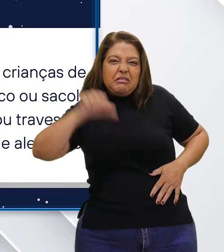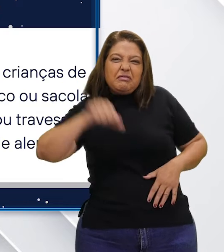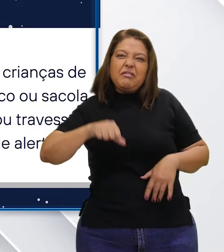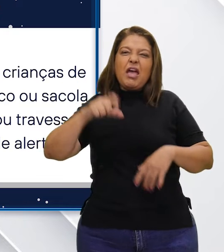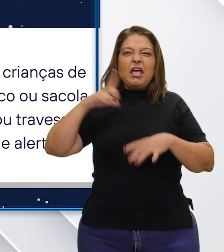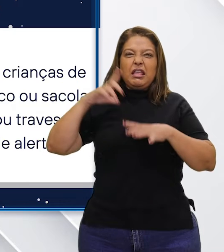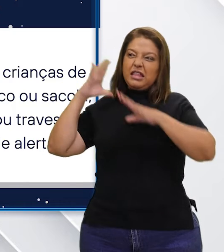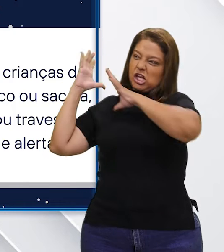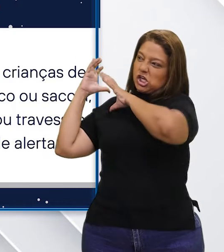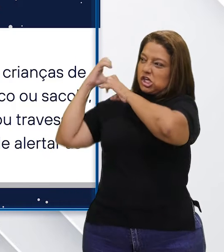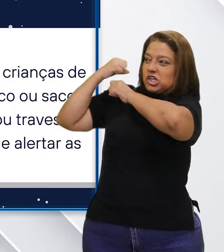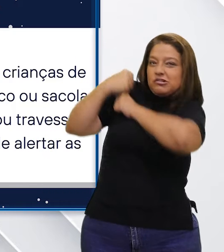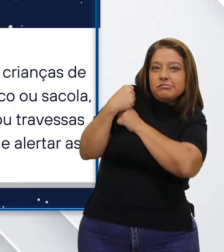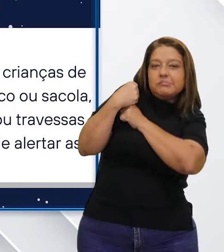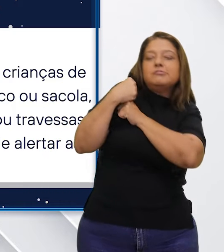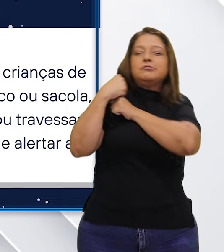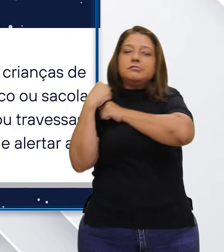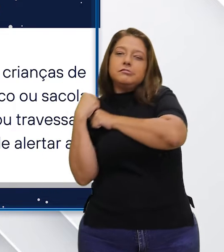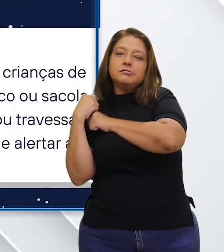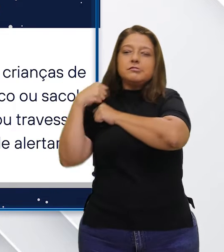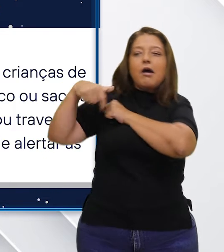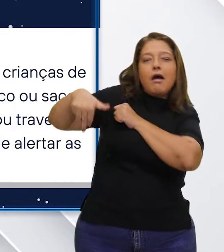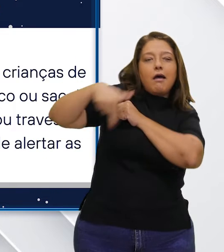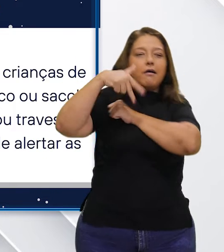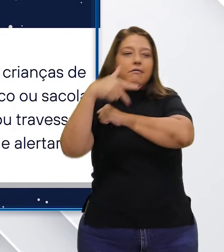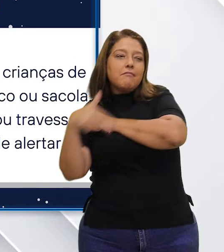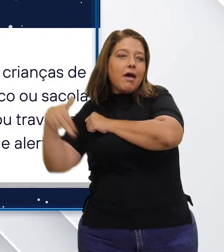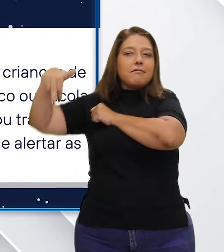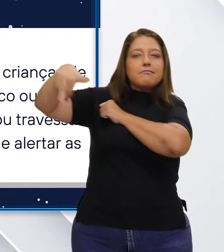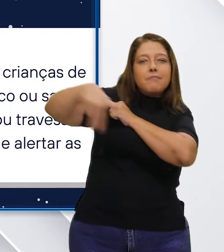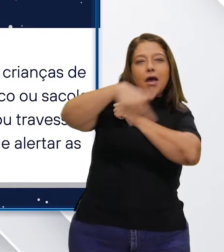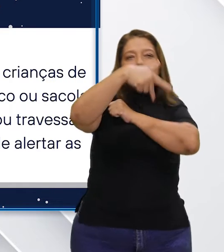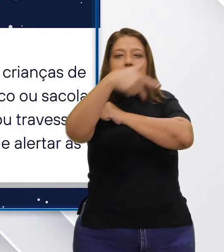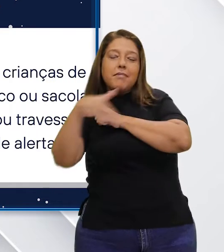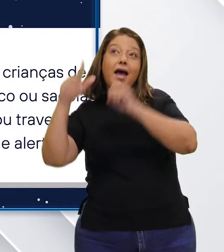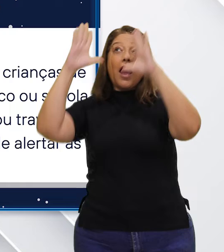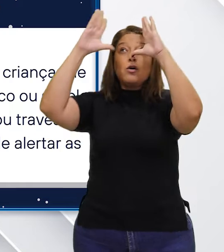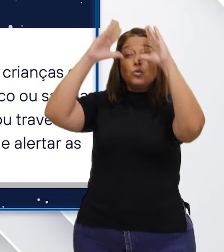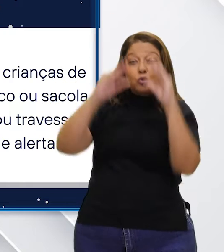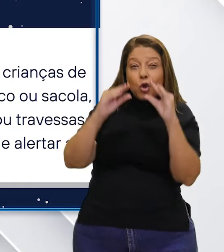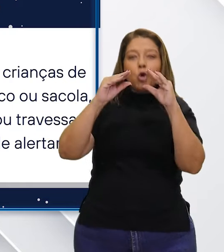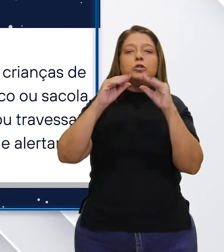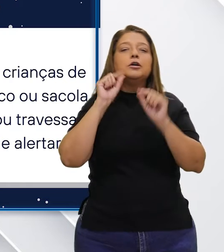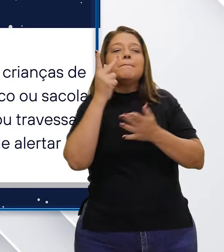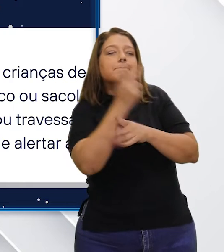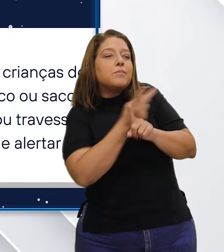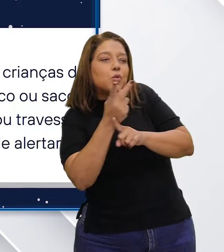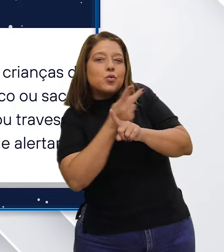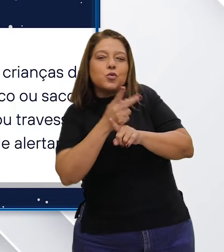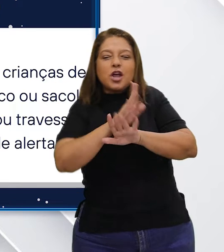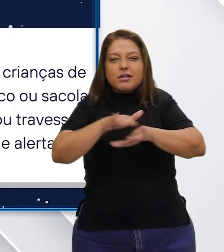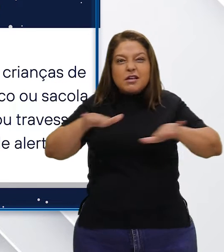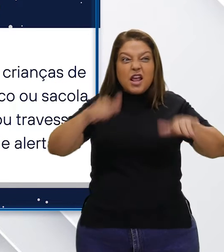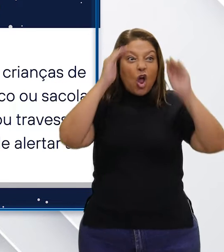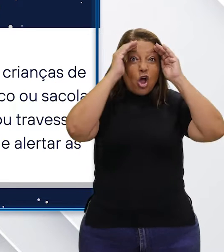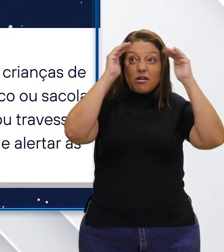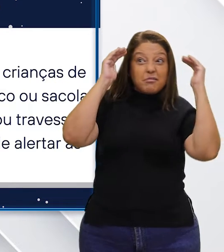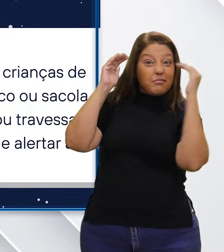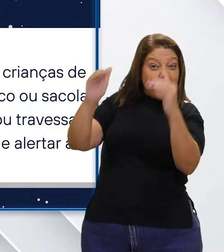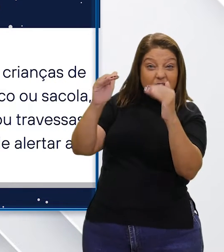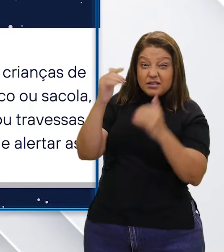sob um saco ou sacola, ronda os arredores das casas à noite, capturando